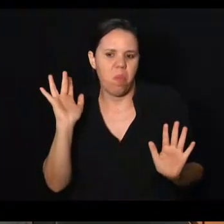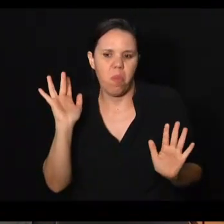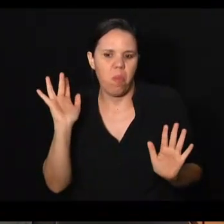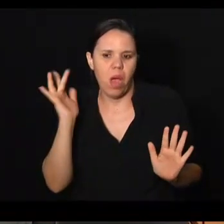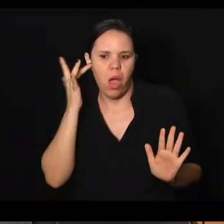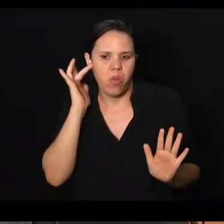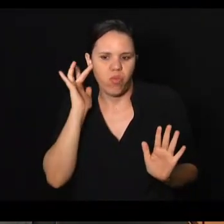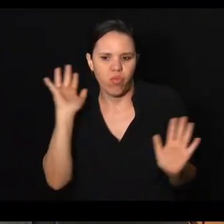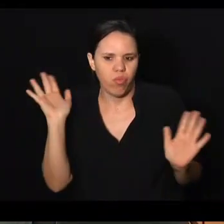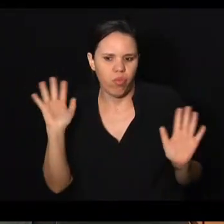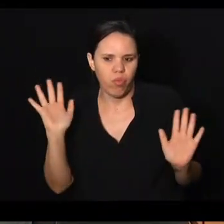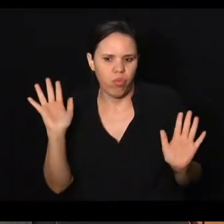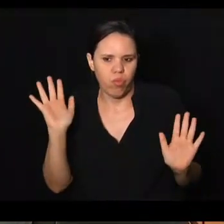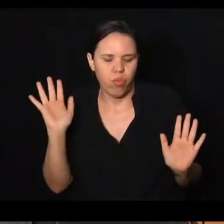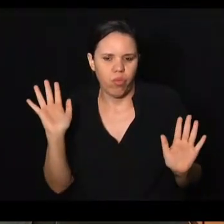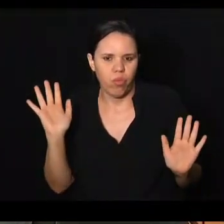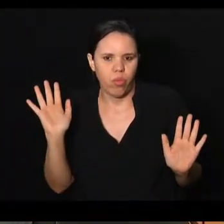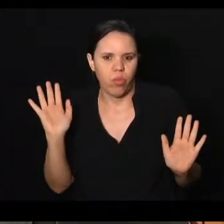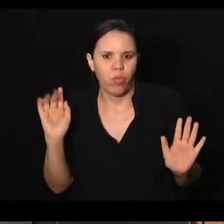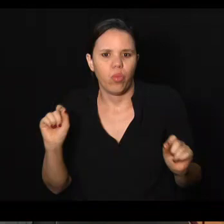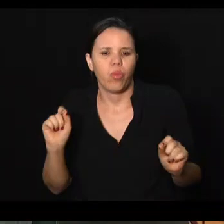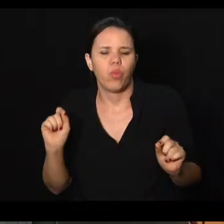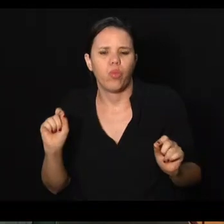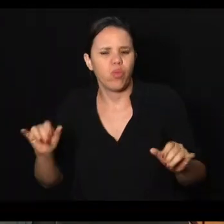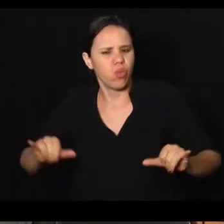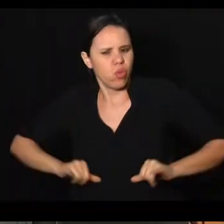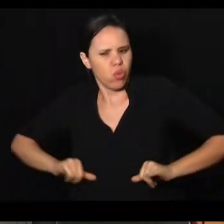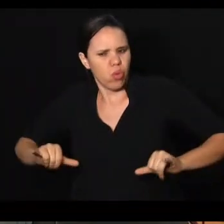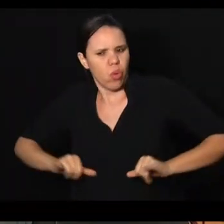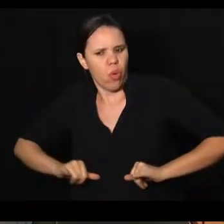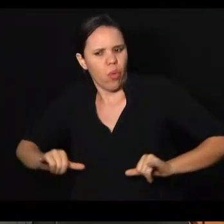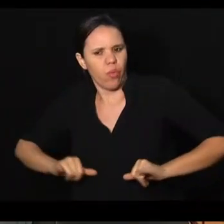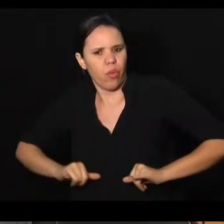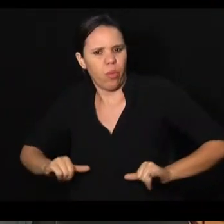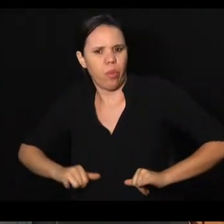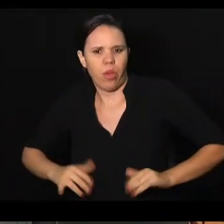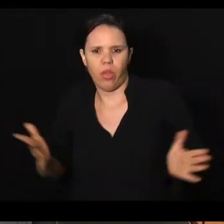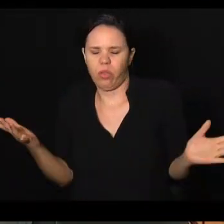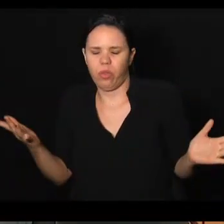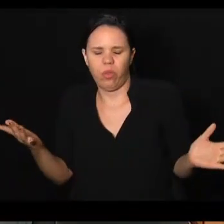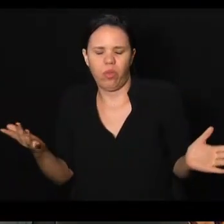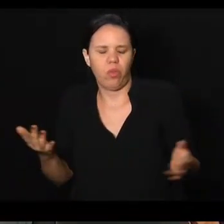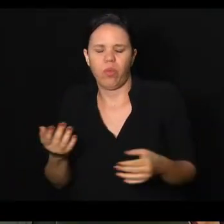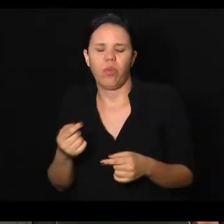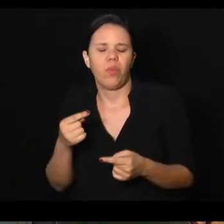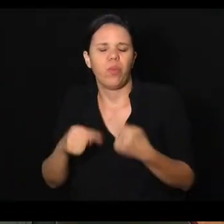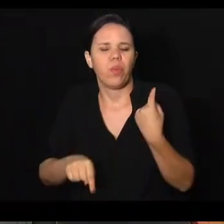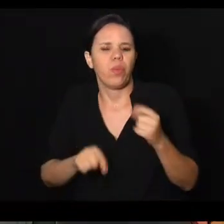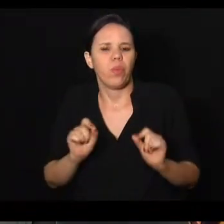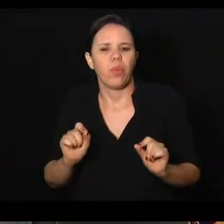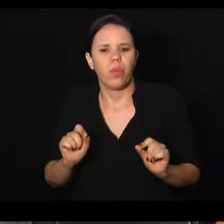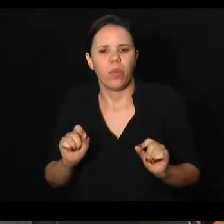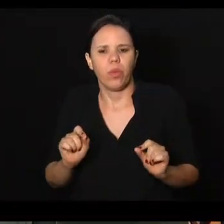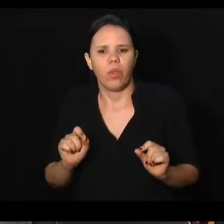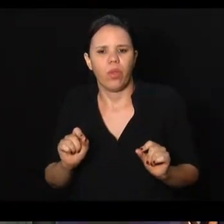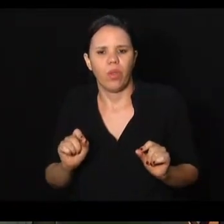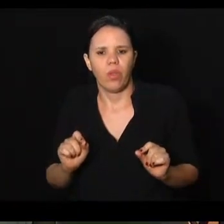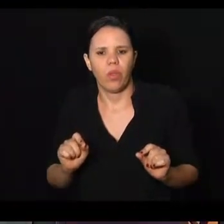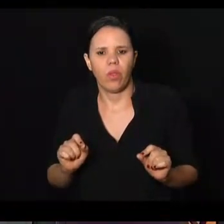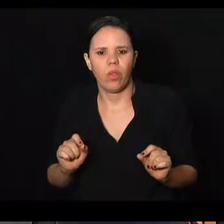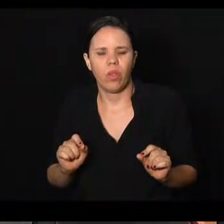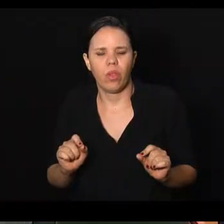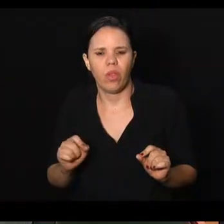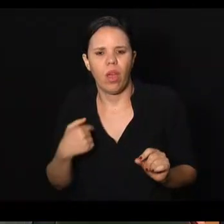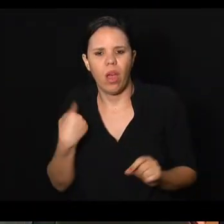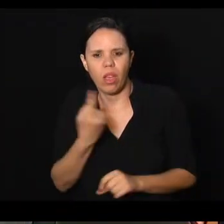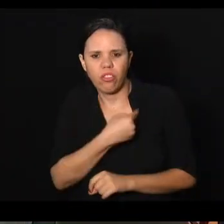Não acho que com sofrimento, eu não acho justo a gente, em